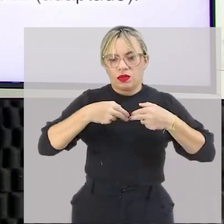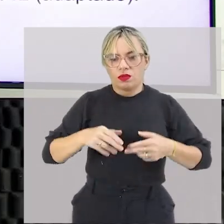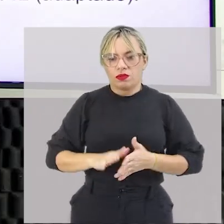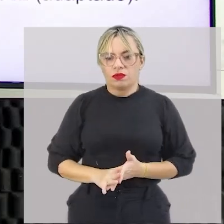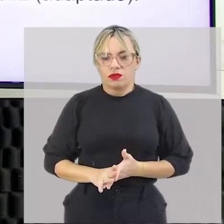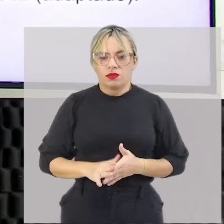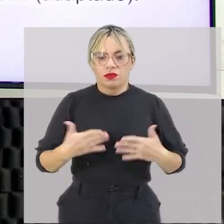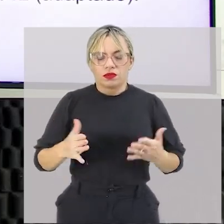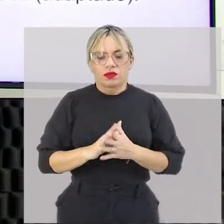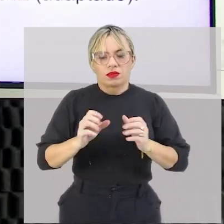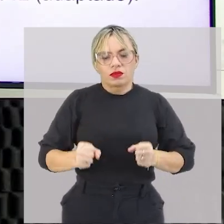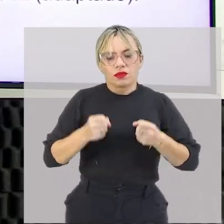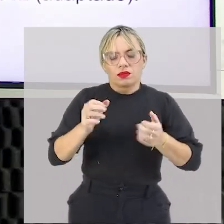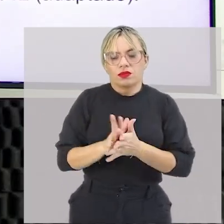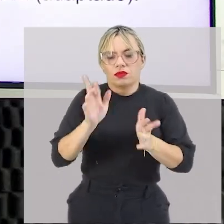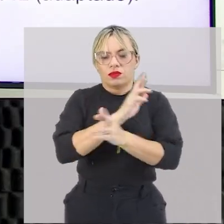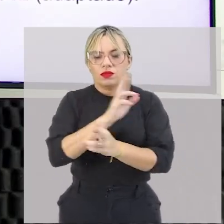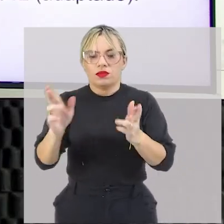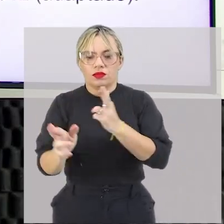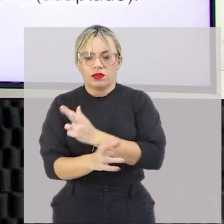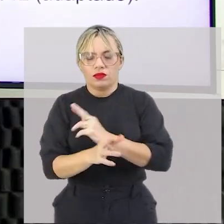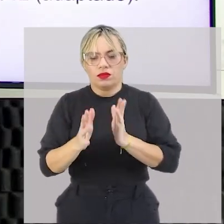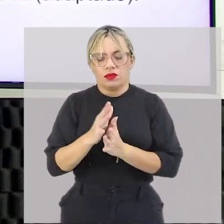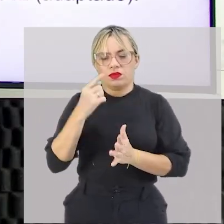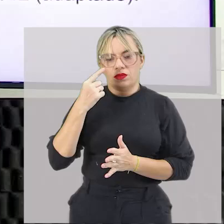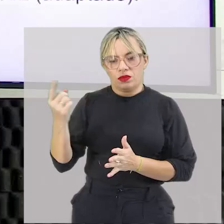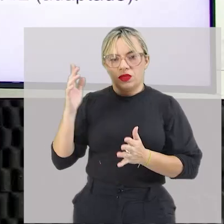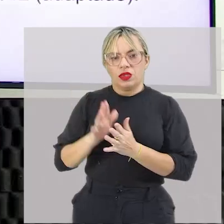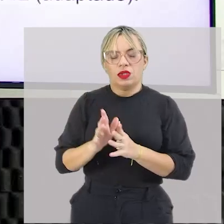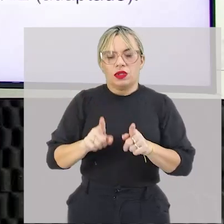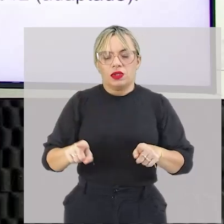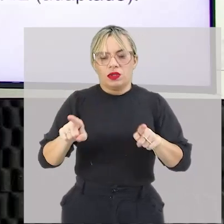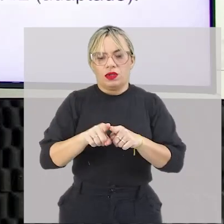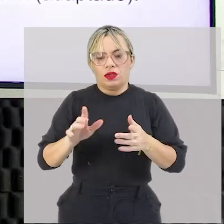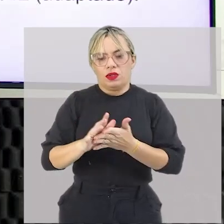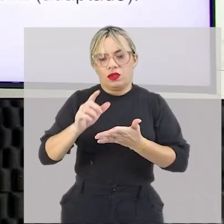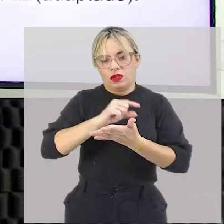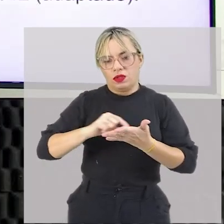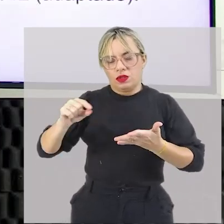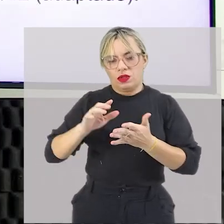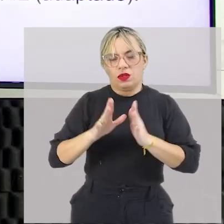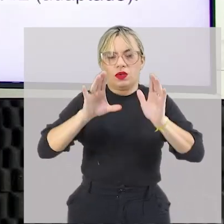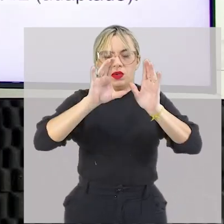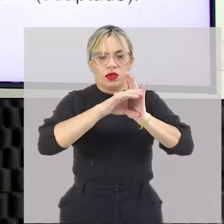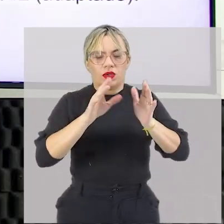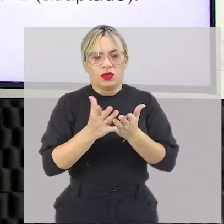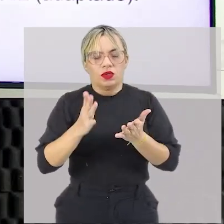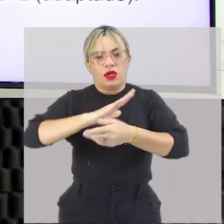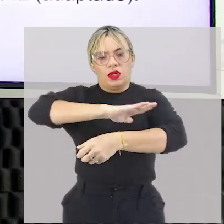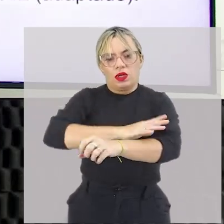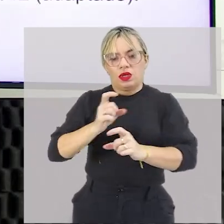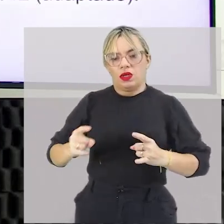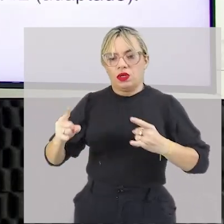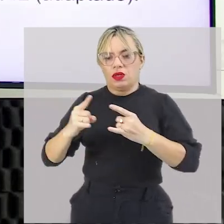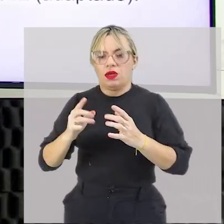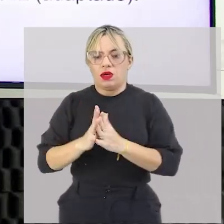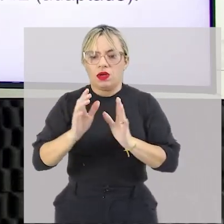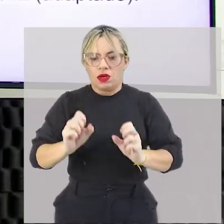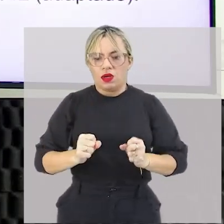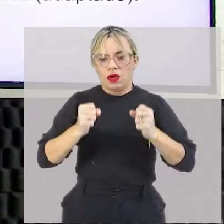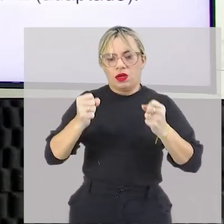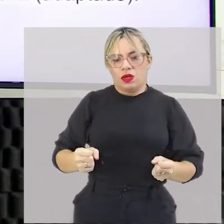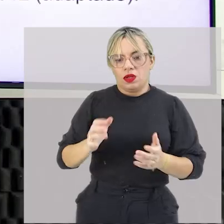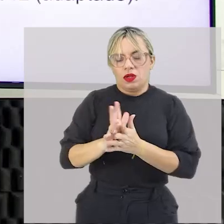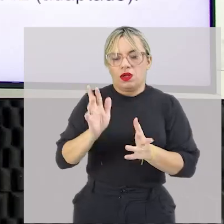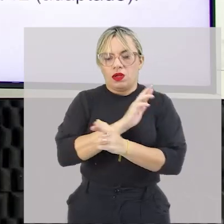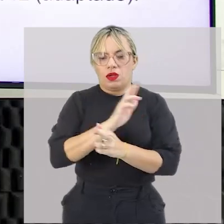étnica. Pode estar associado, aí você destaca isso aqui, que é o conceito de racismo institucional. Pode estar associado a formas